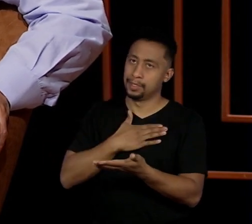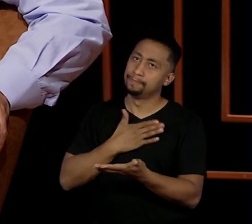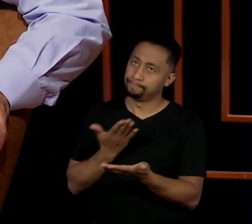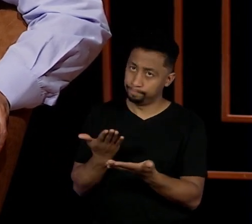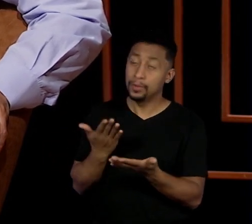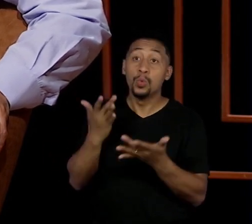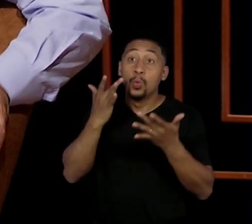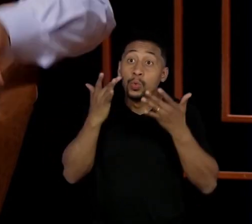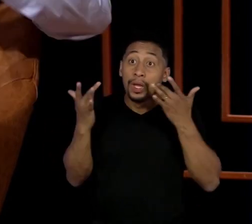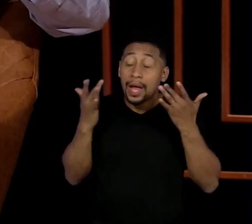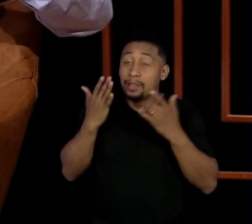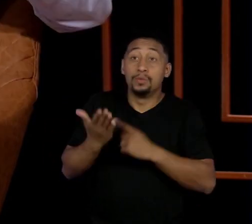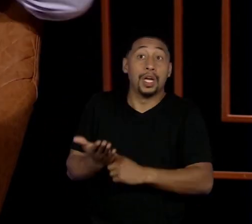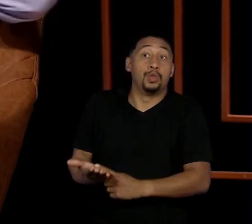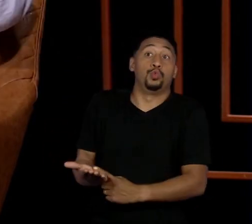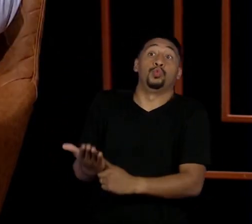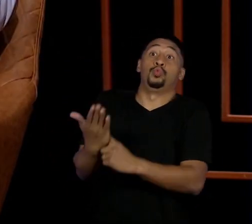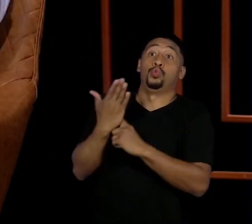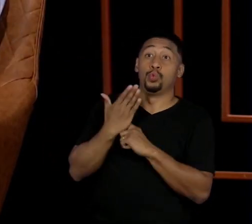com você.